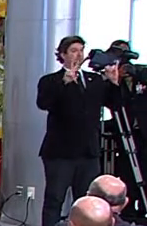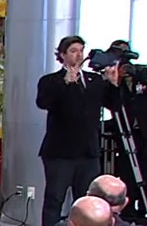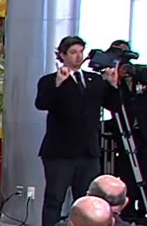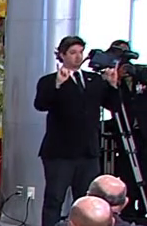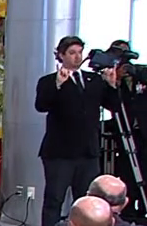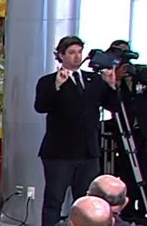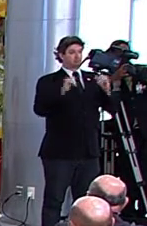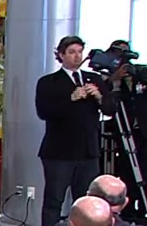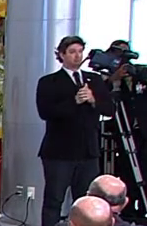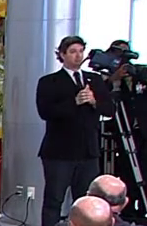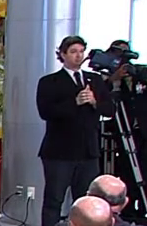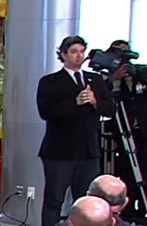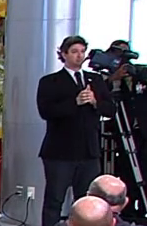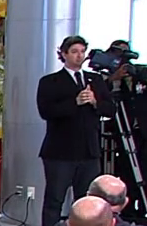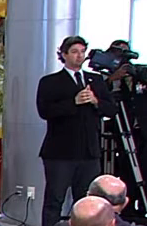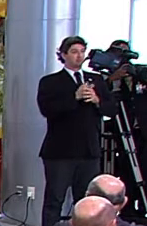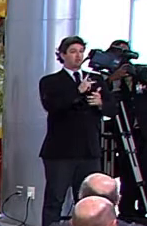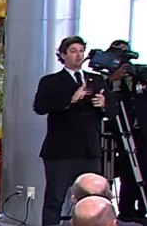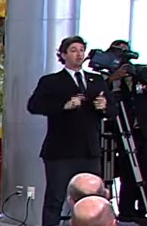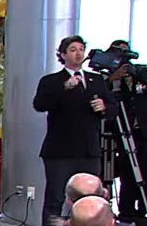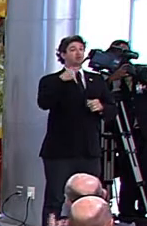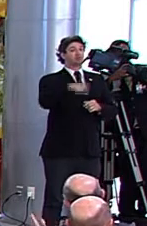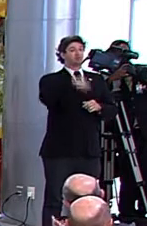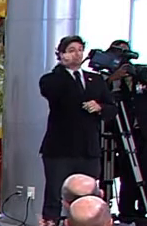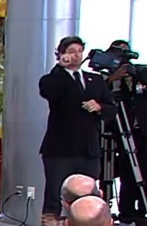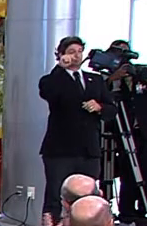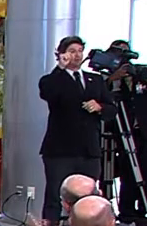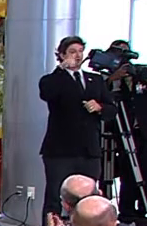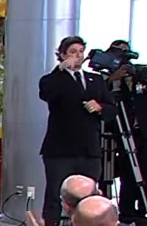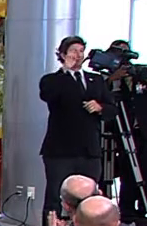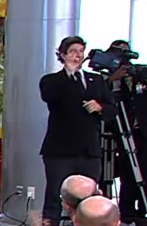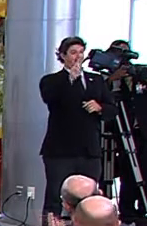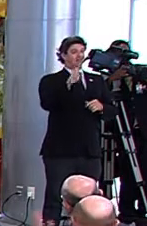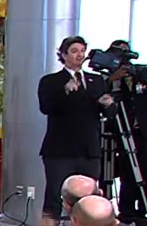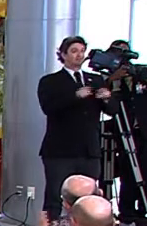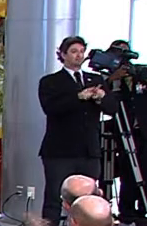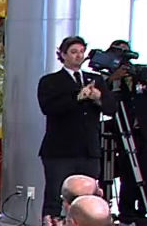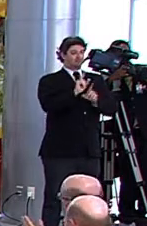o presidente da ANATER e, posteriormente,